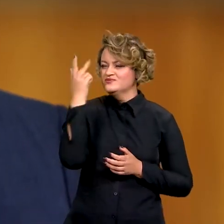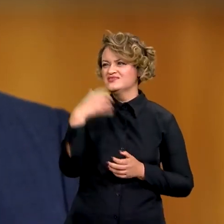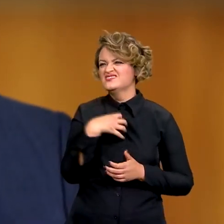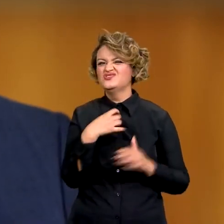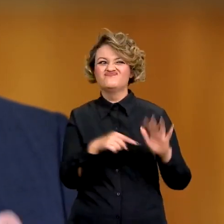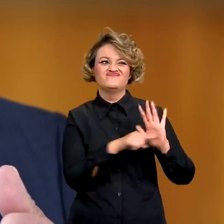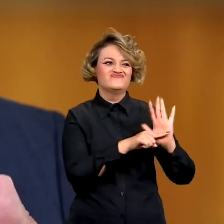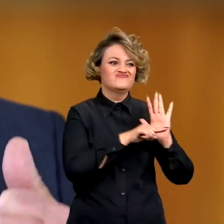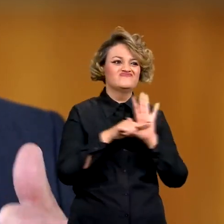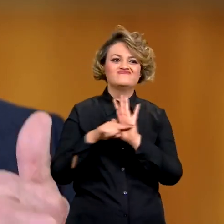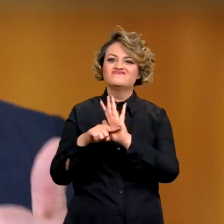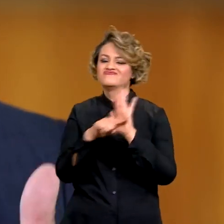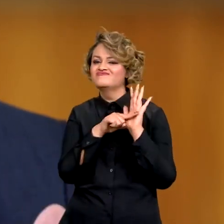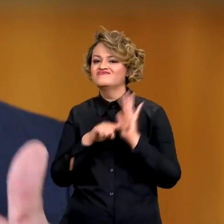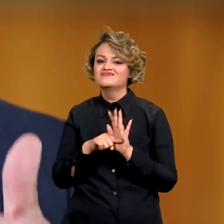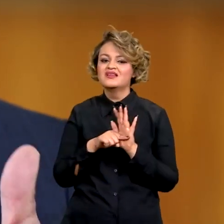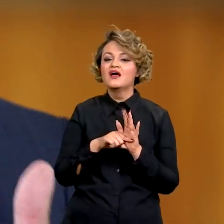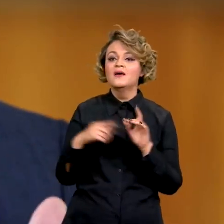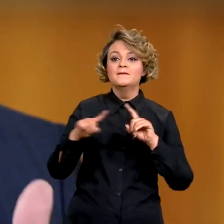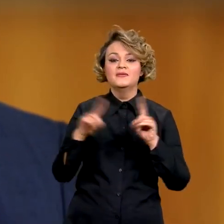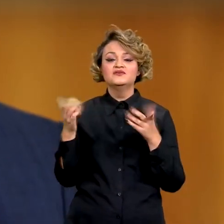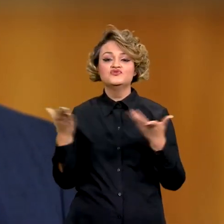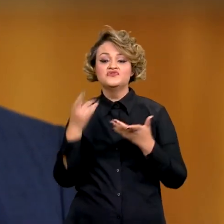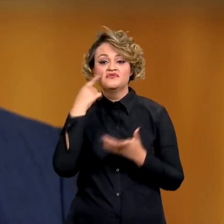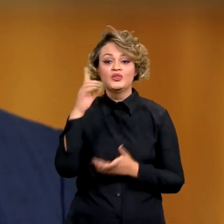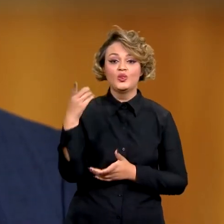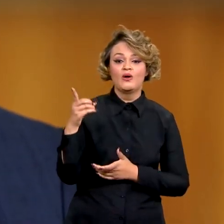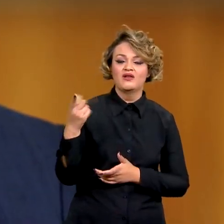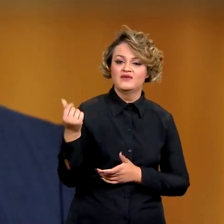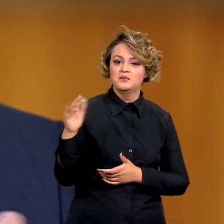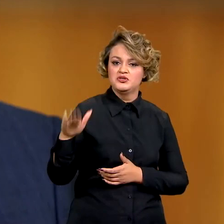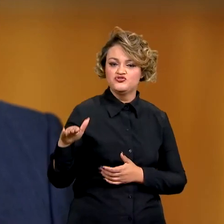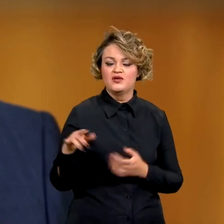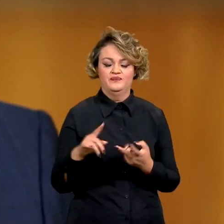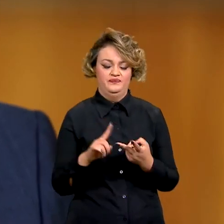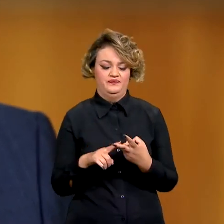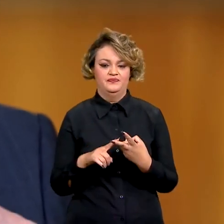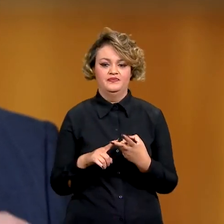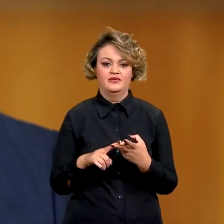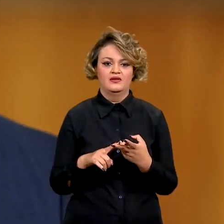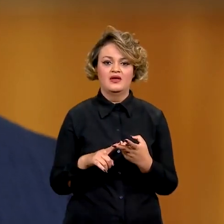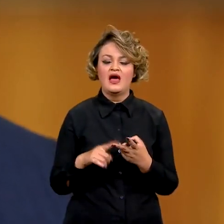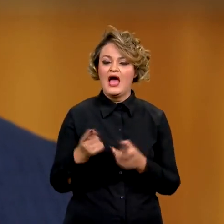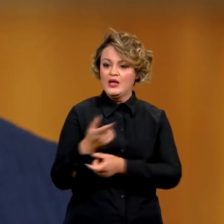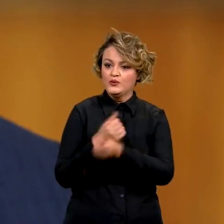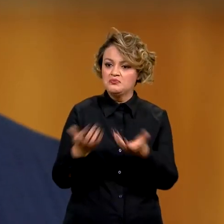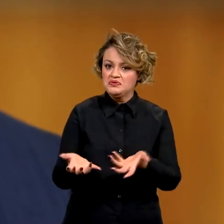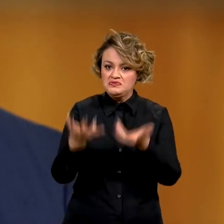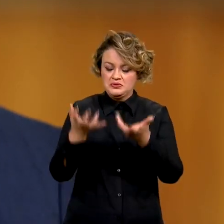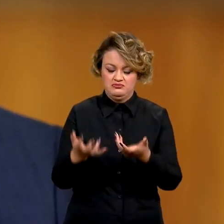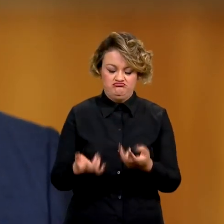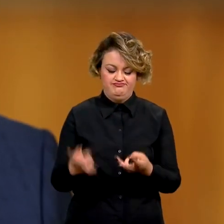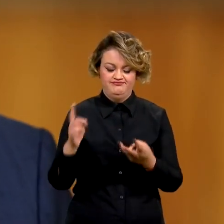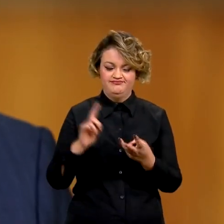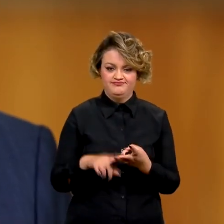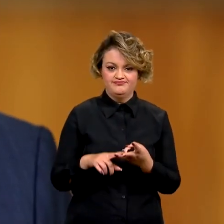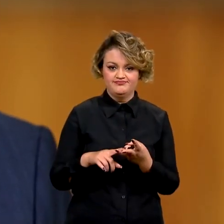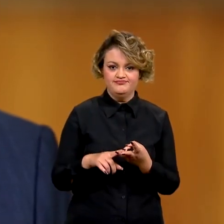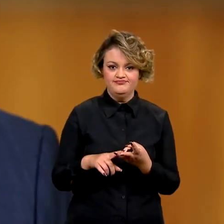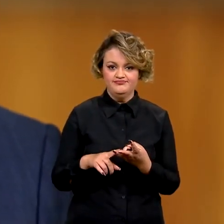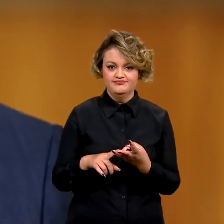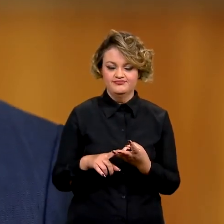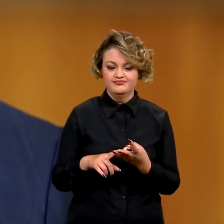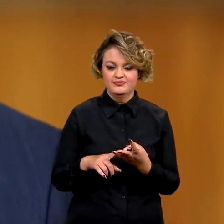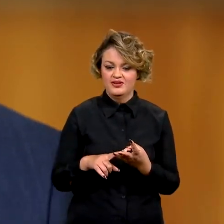pessimistas estão vendo vocês estão vendo o dólar cair estão vendo a economia crescer tão vendo